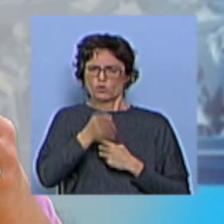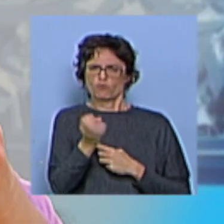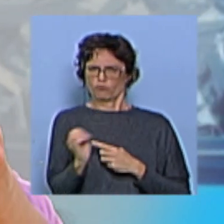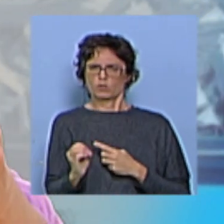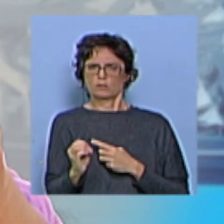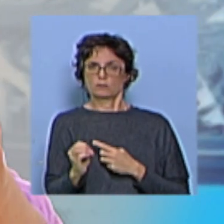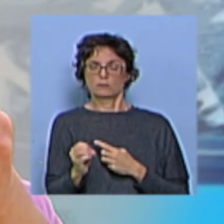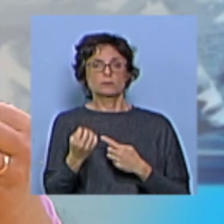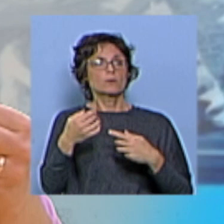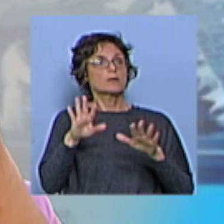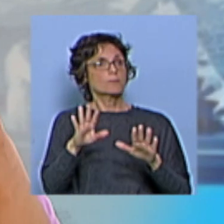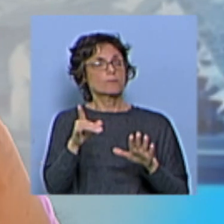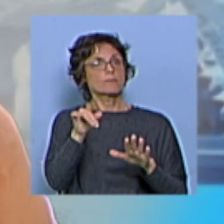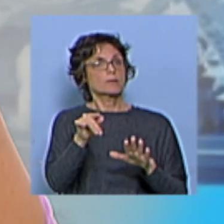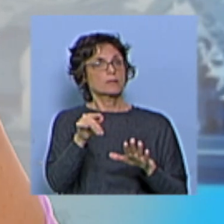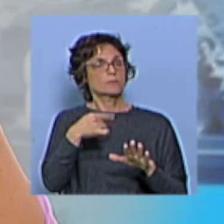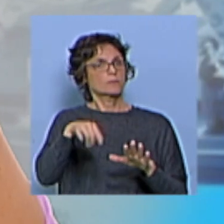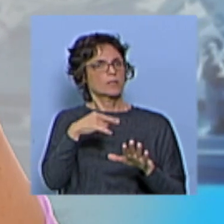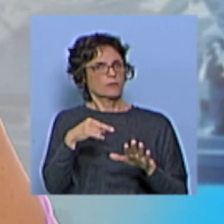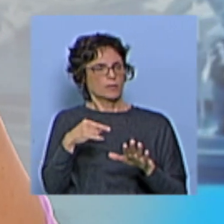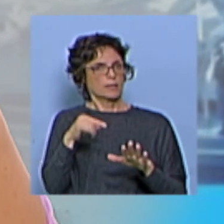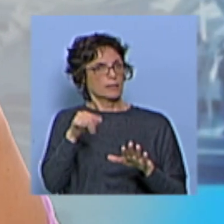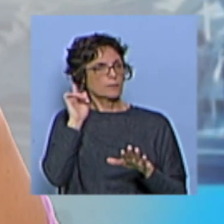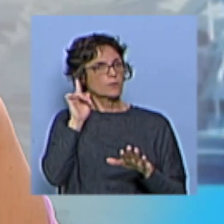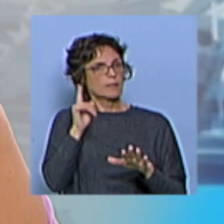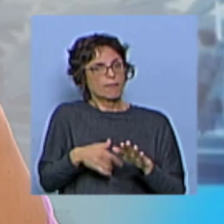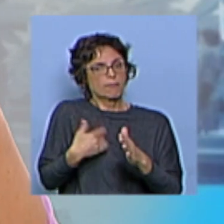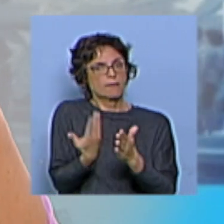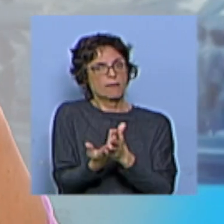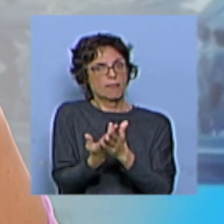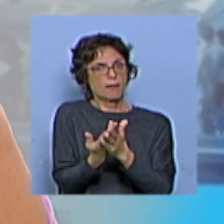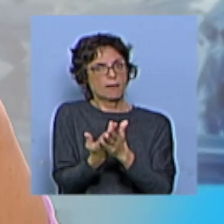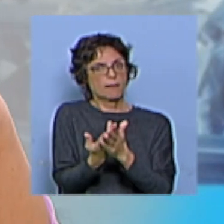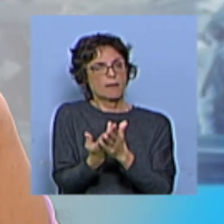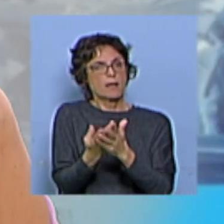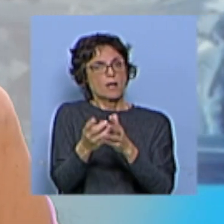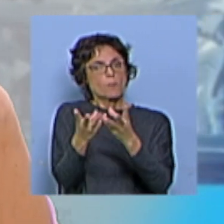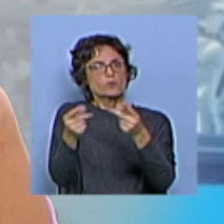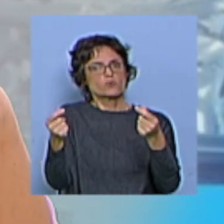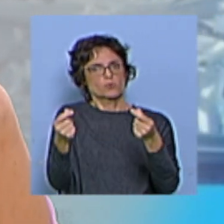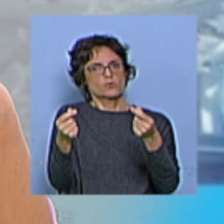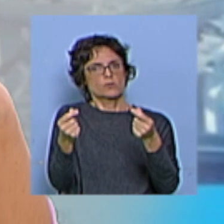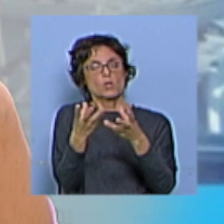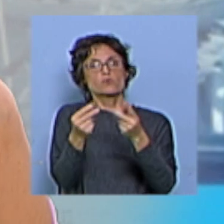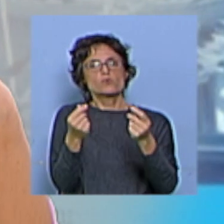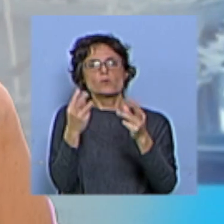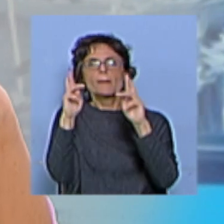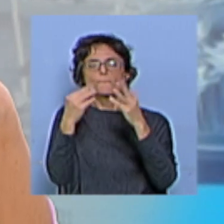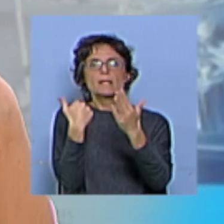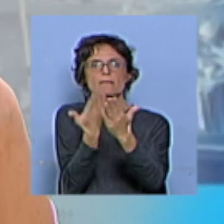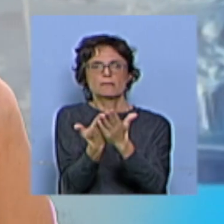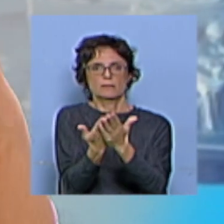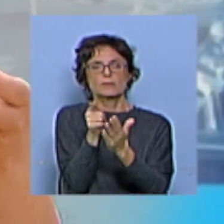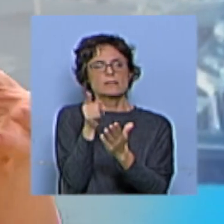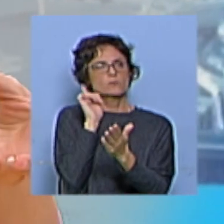nós acreditamos muito nisto, apresentar soluções de esperança. E há muitas soluções de base local que as comunidades